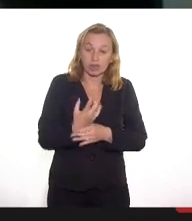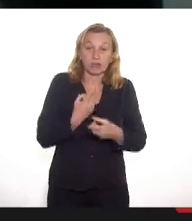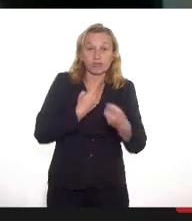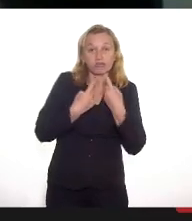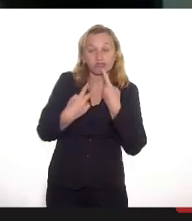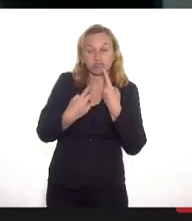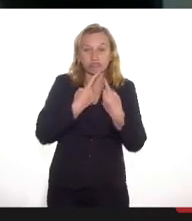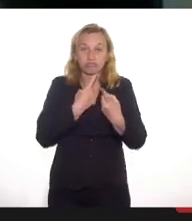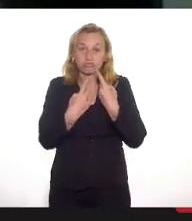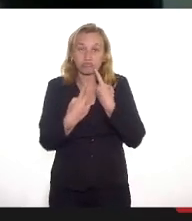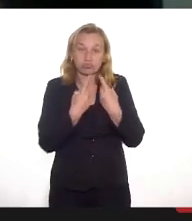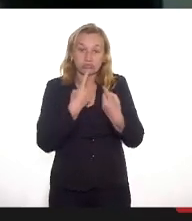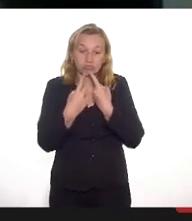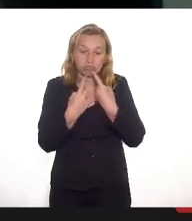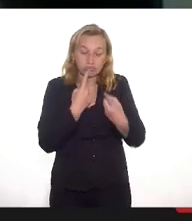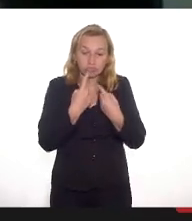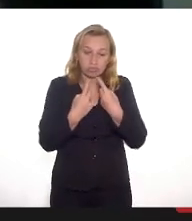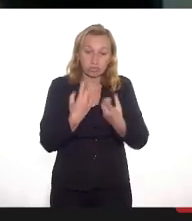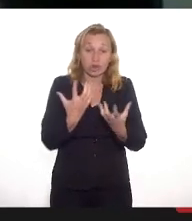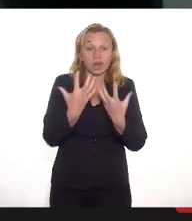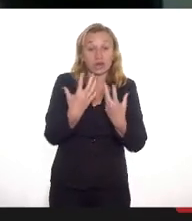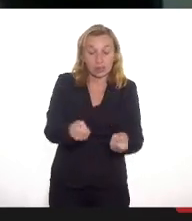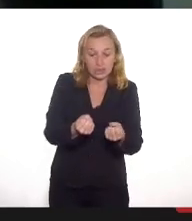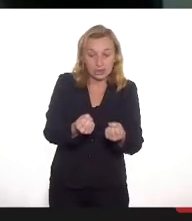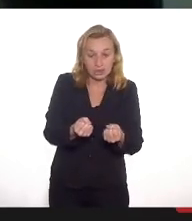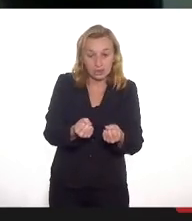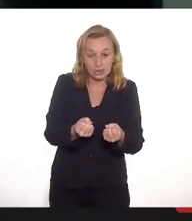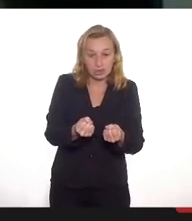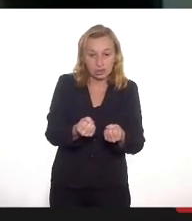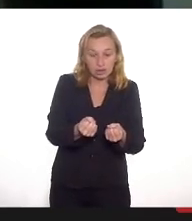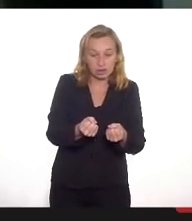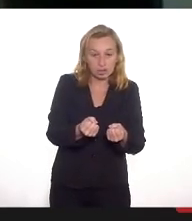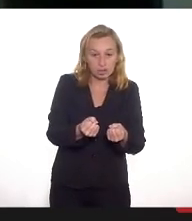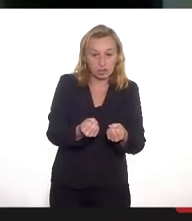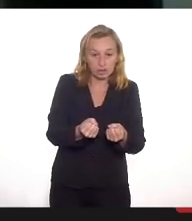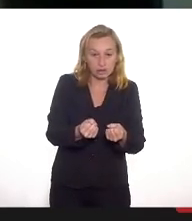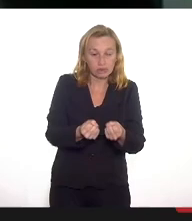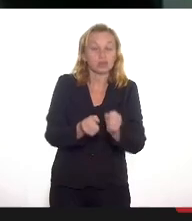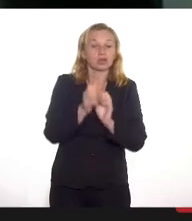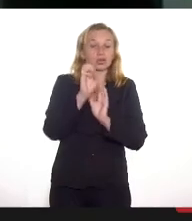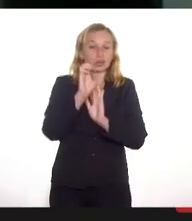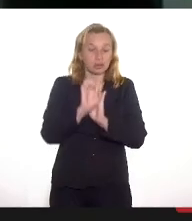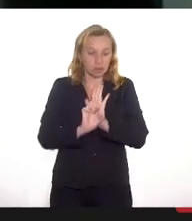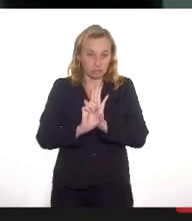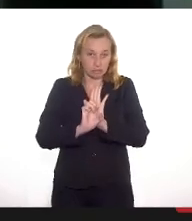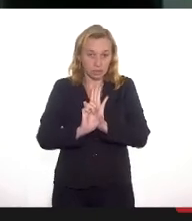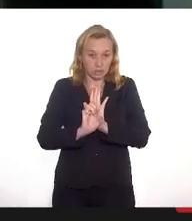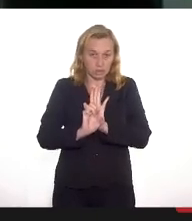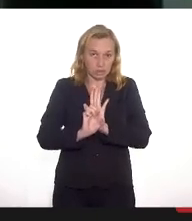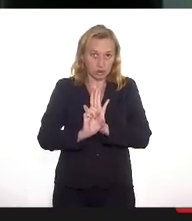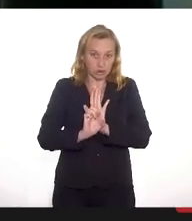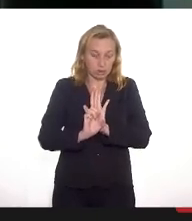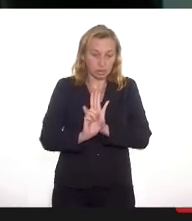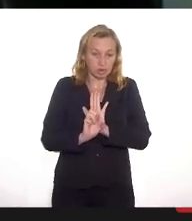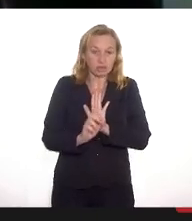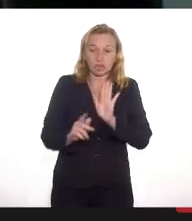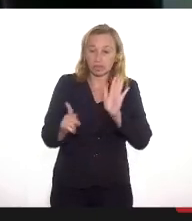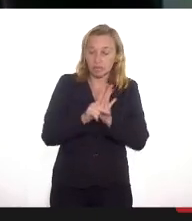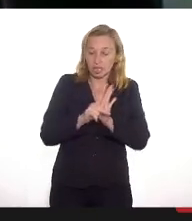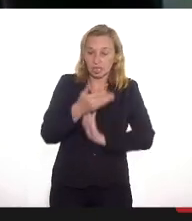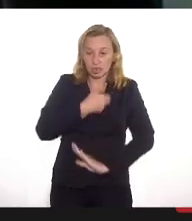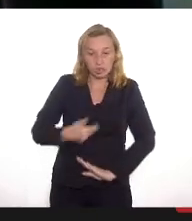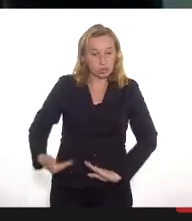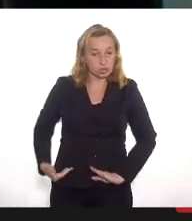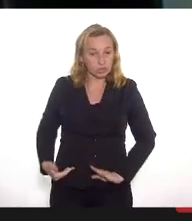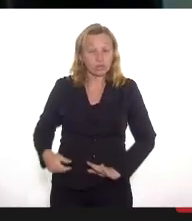diálogo a gente aceita que o processo aceita uma Emenda que via de regra vendo a parte do governo é